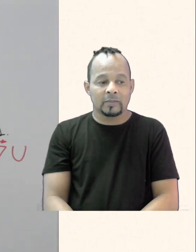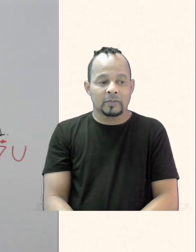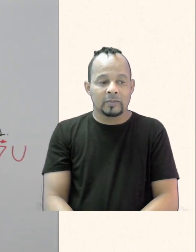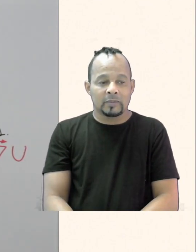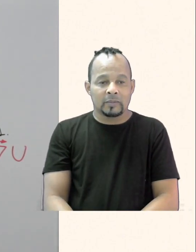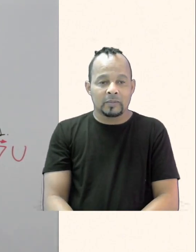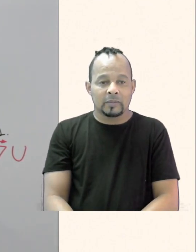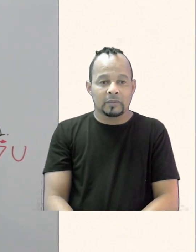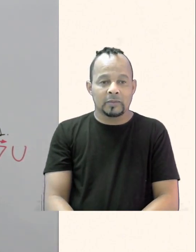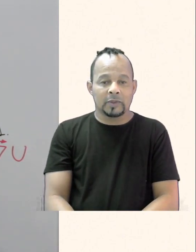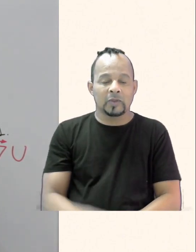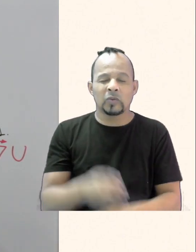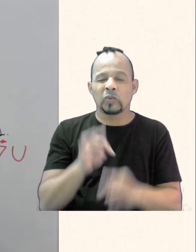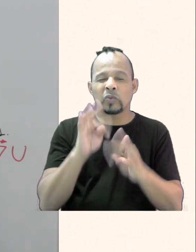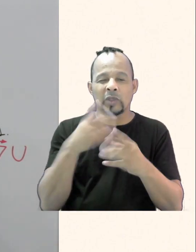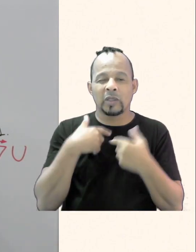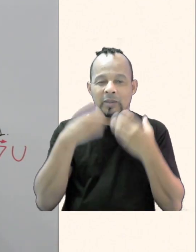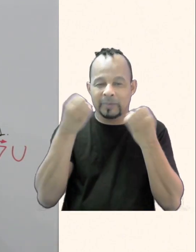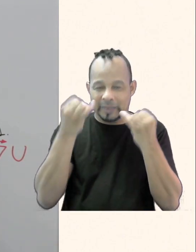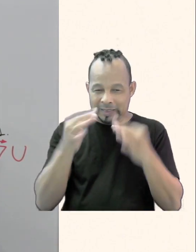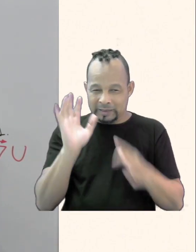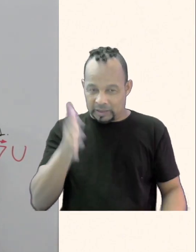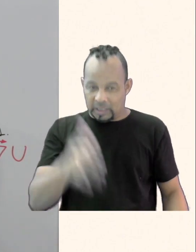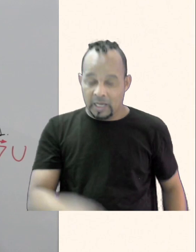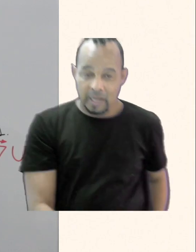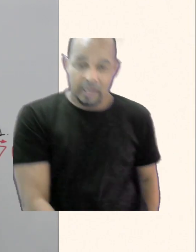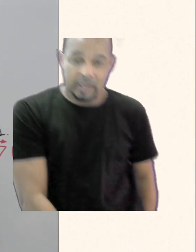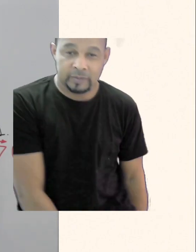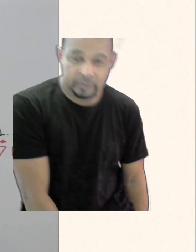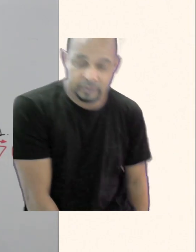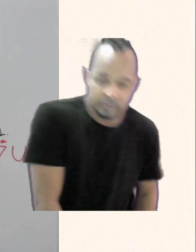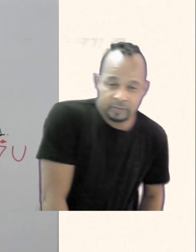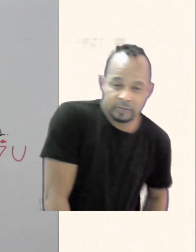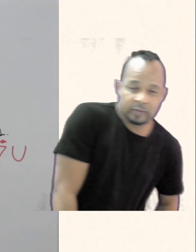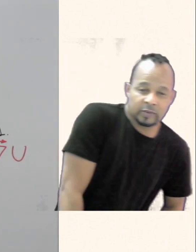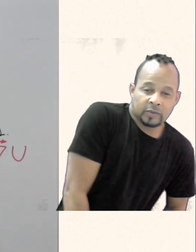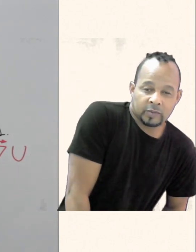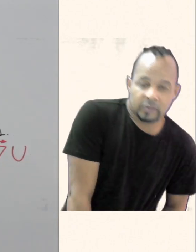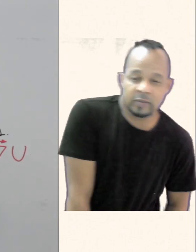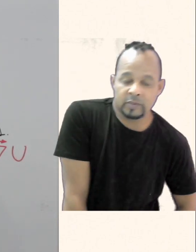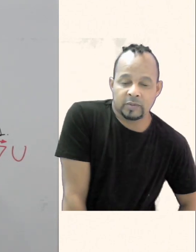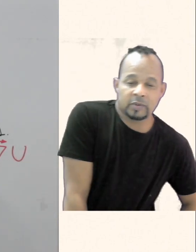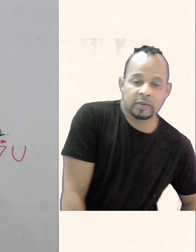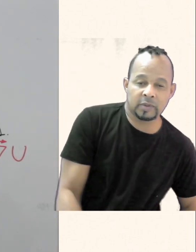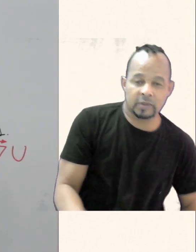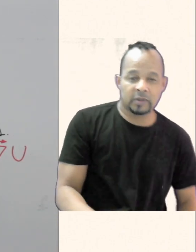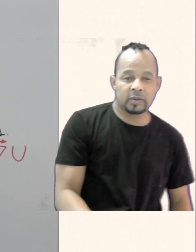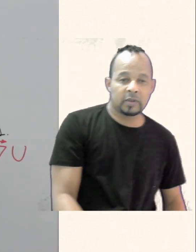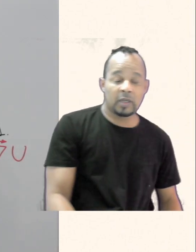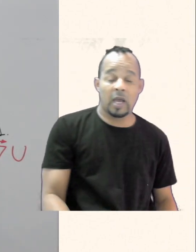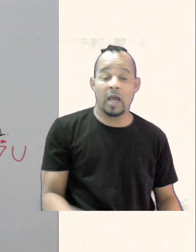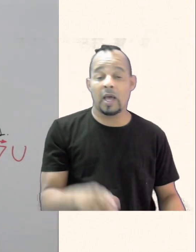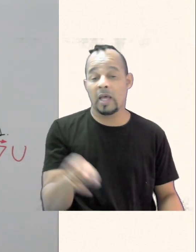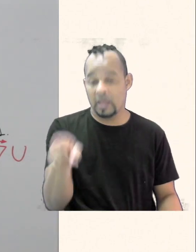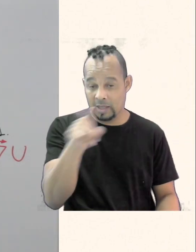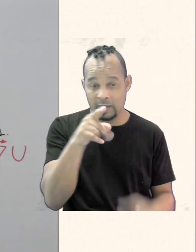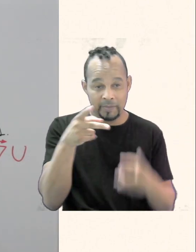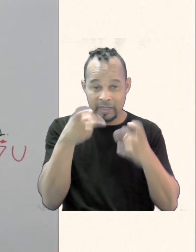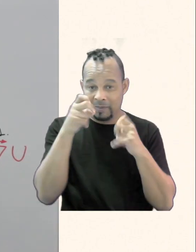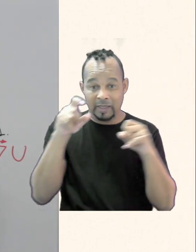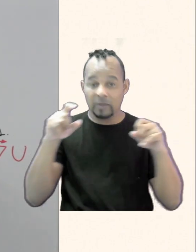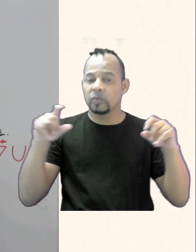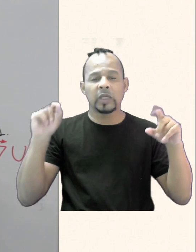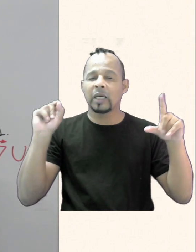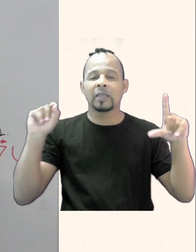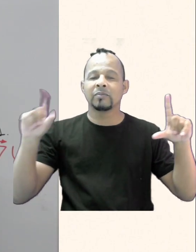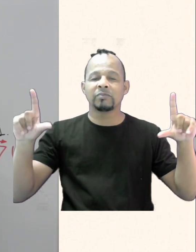do que a gente viu nesta aula. Bacana? Notem que essa lousa não tem título. Por